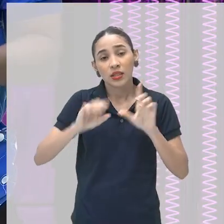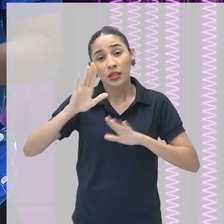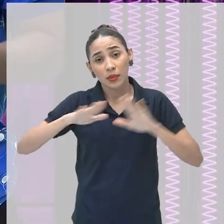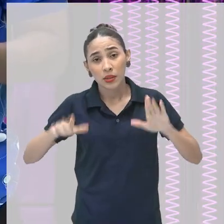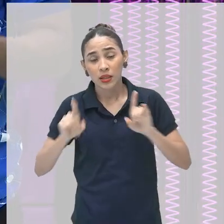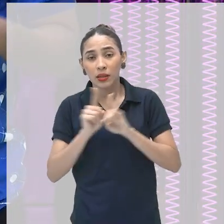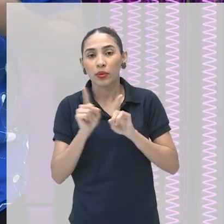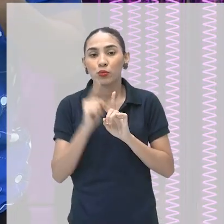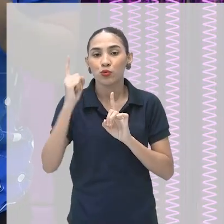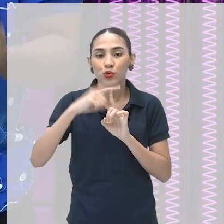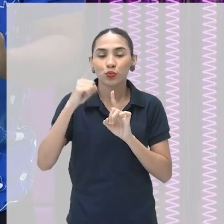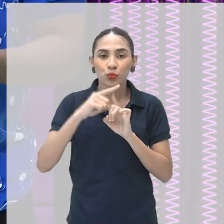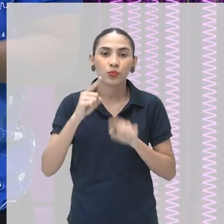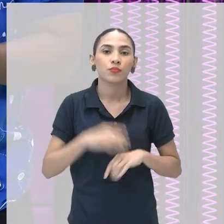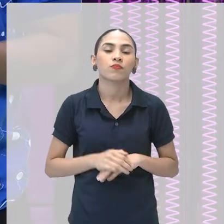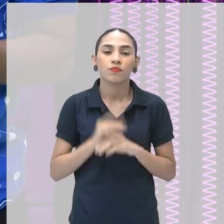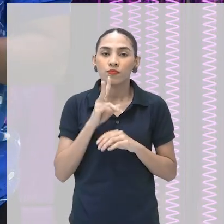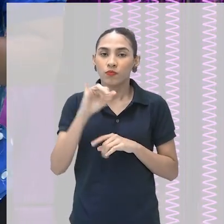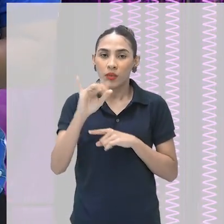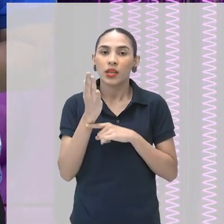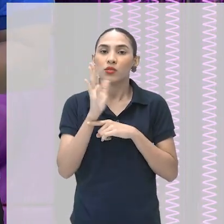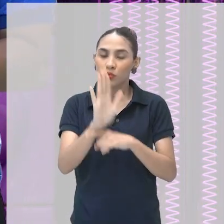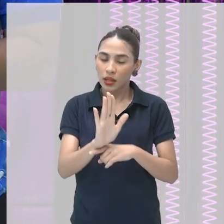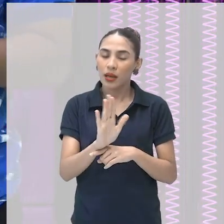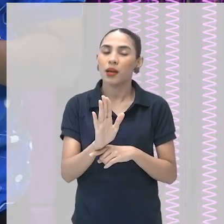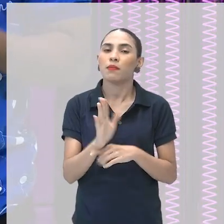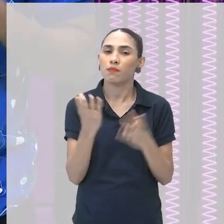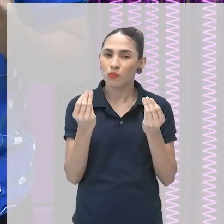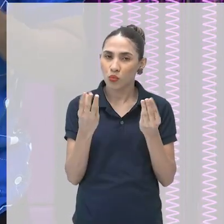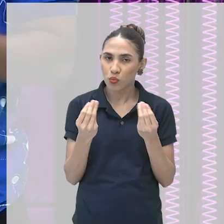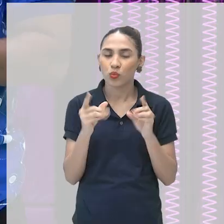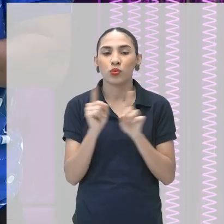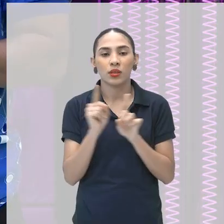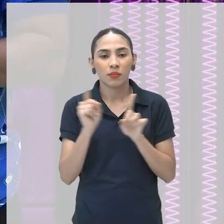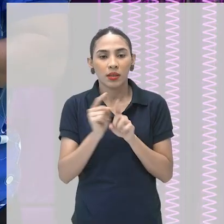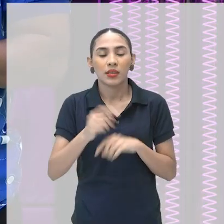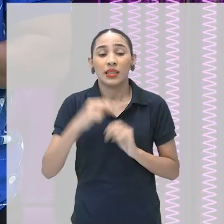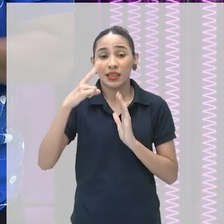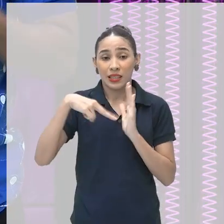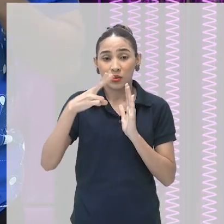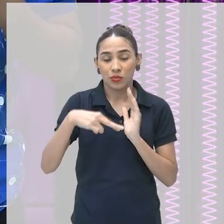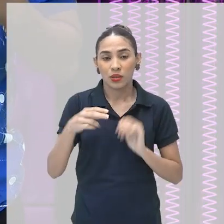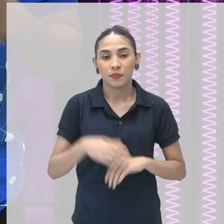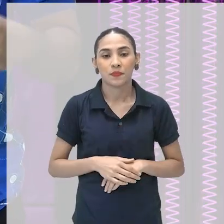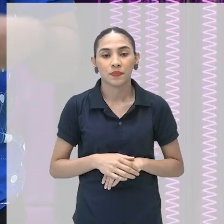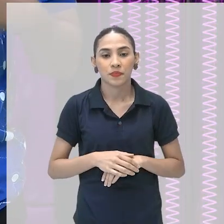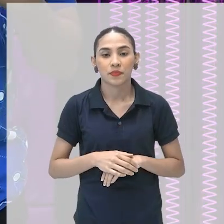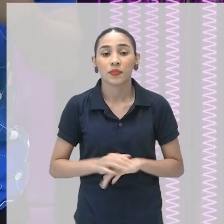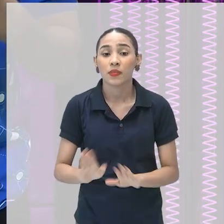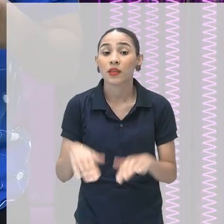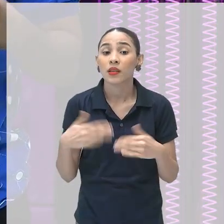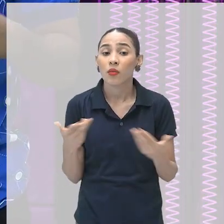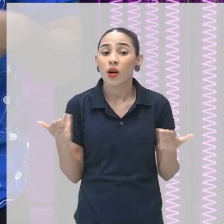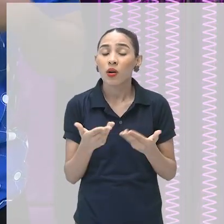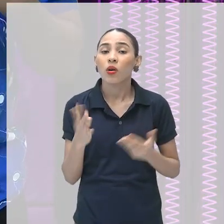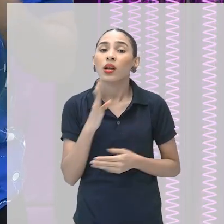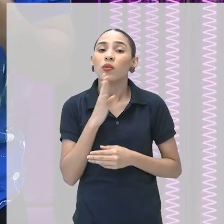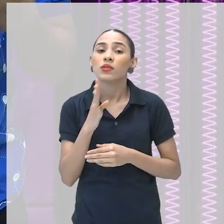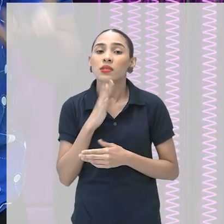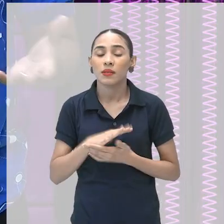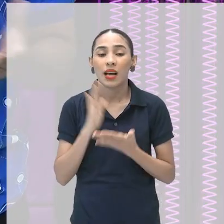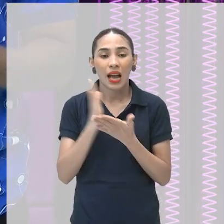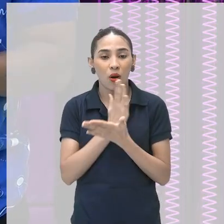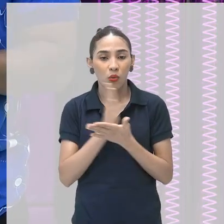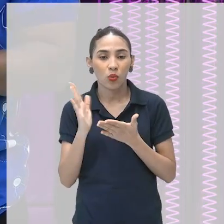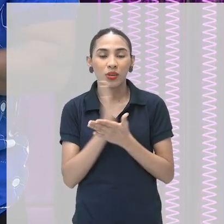do tipo do gráfico, ela vai nos auxiliar bastante, né, na leitura. Então, agora vamos conhecer